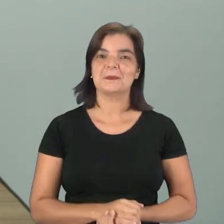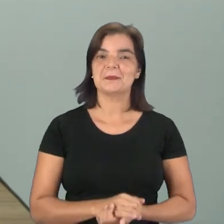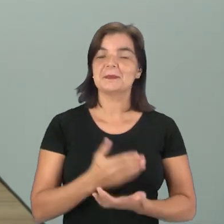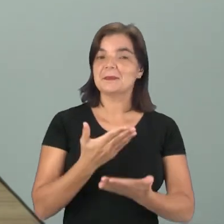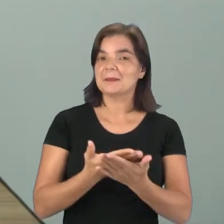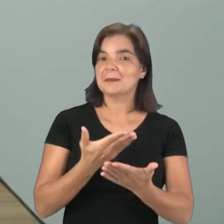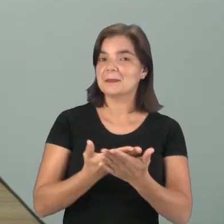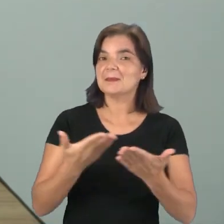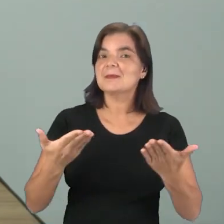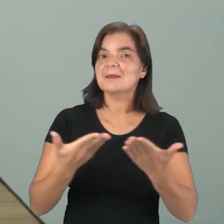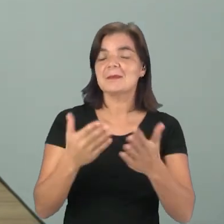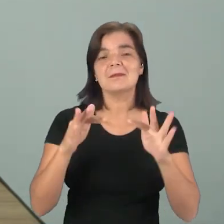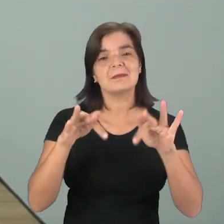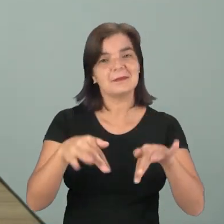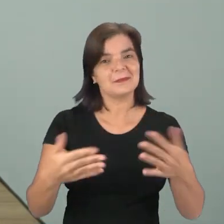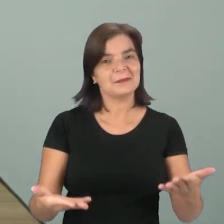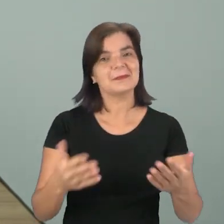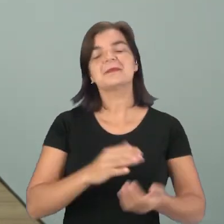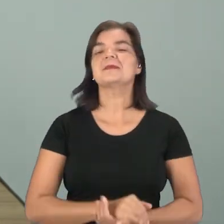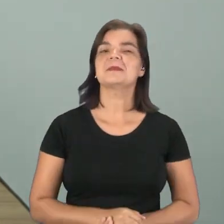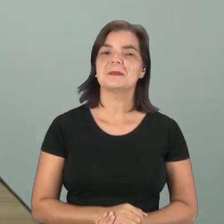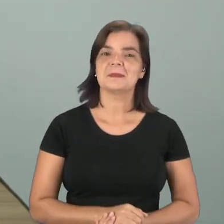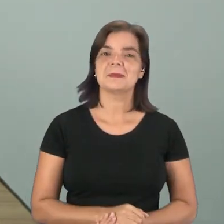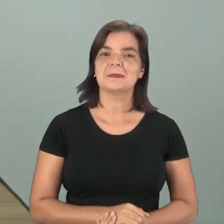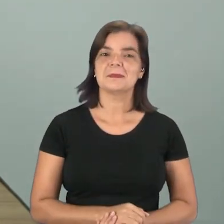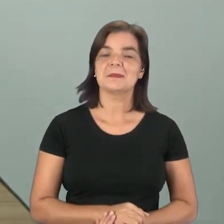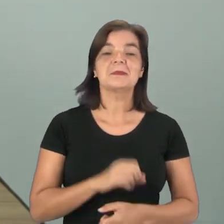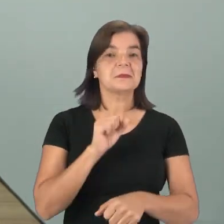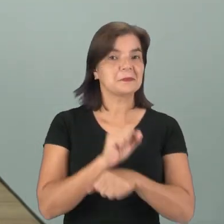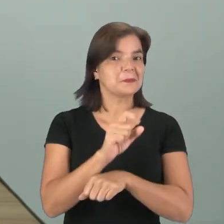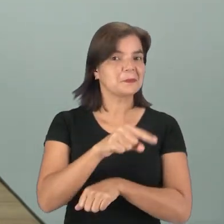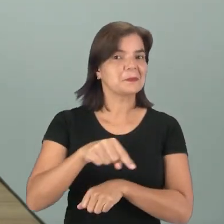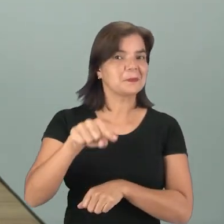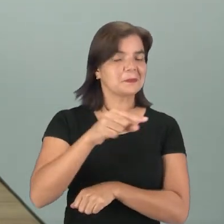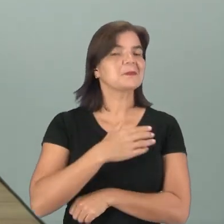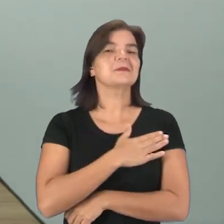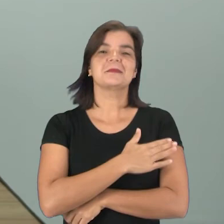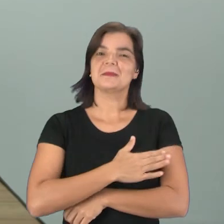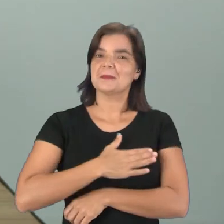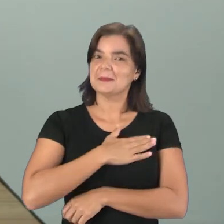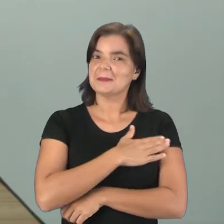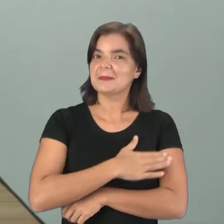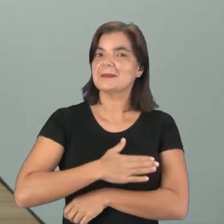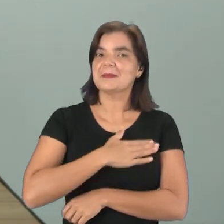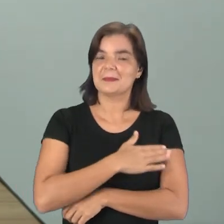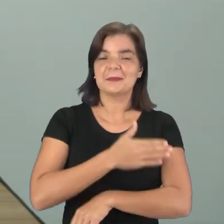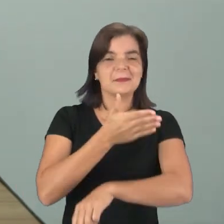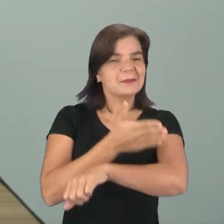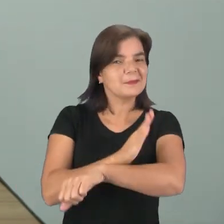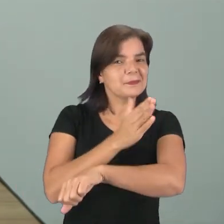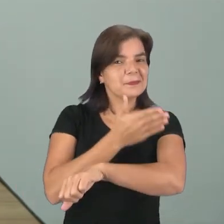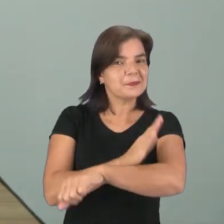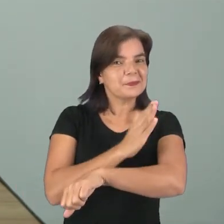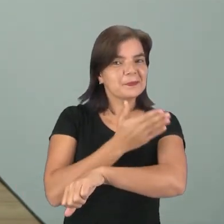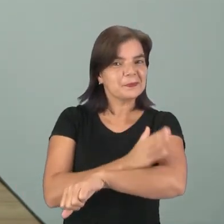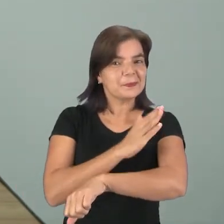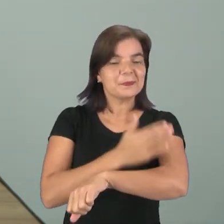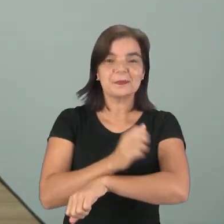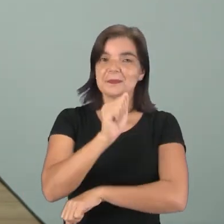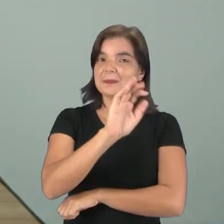a nossa aula de hoje chegou sim Eu espero que você tenha gostado treine bastante